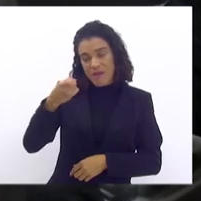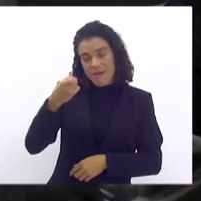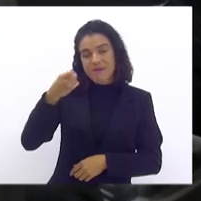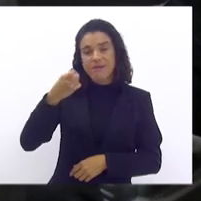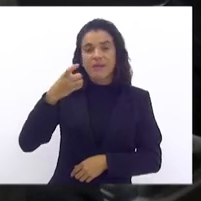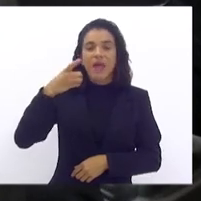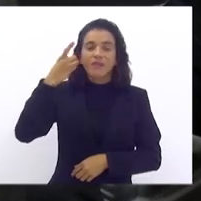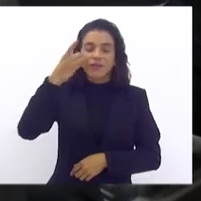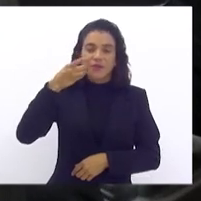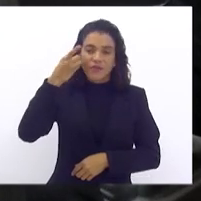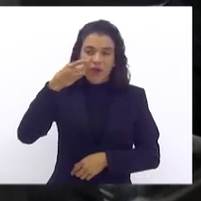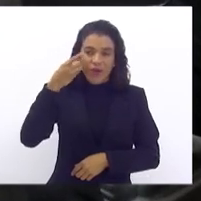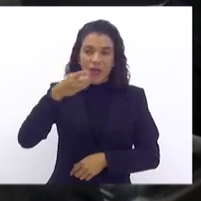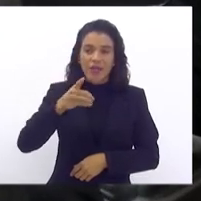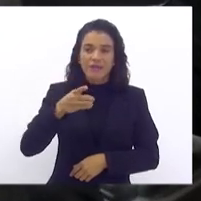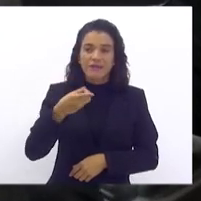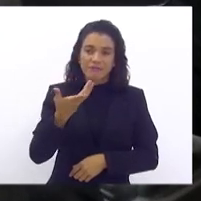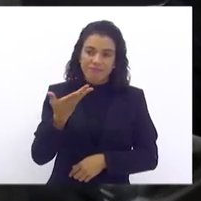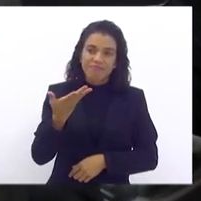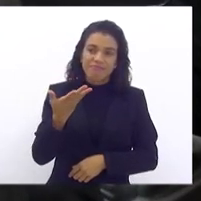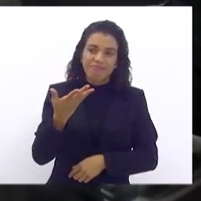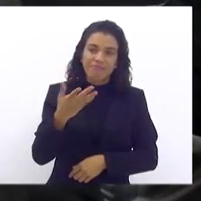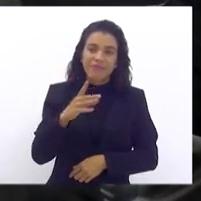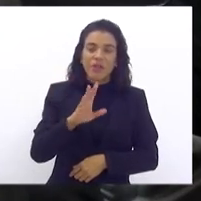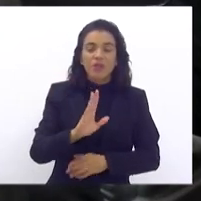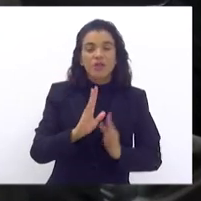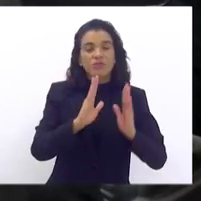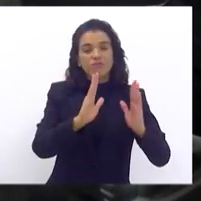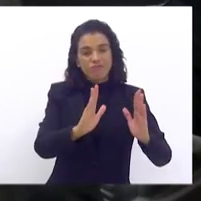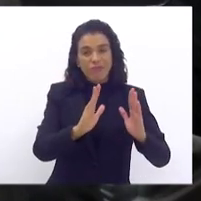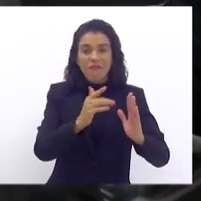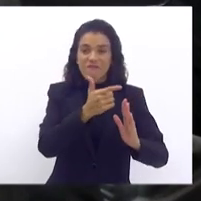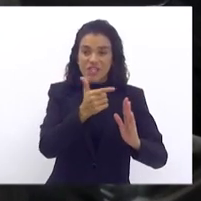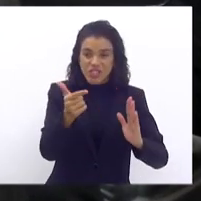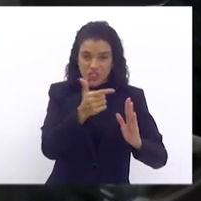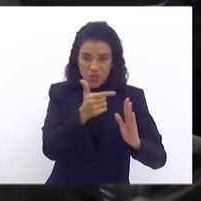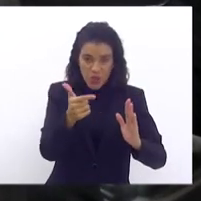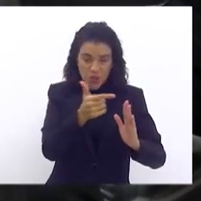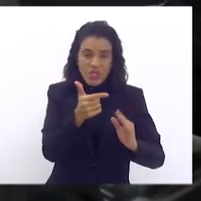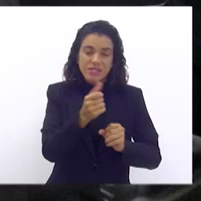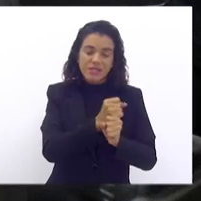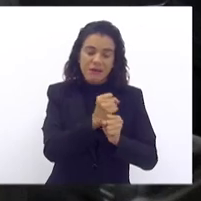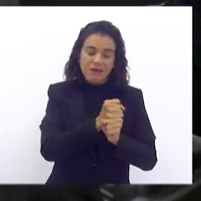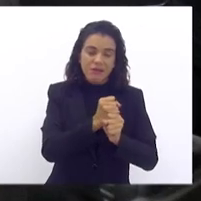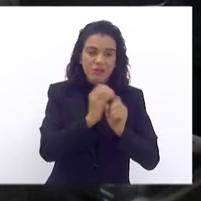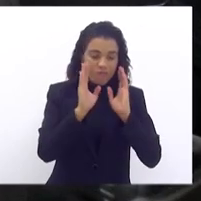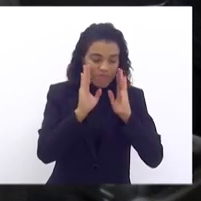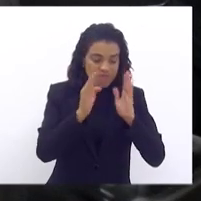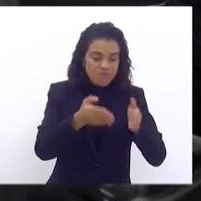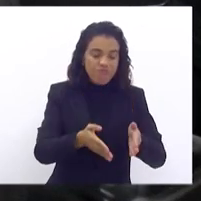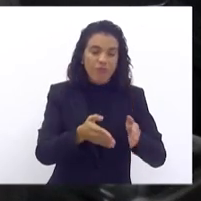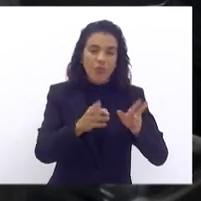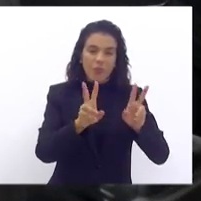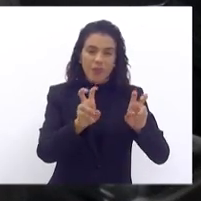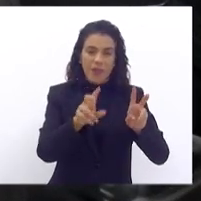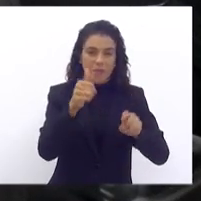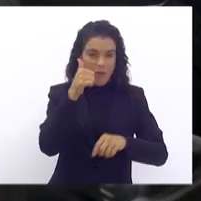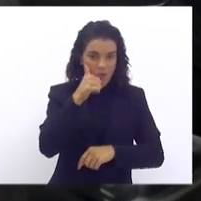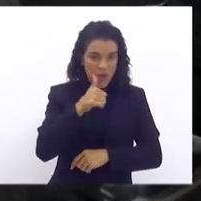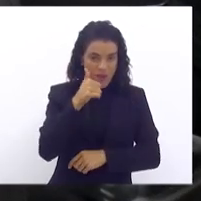durante 27 anos no primeiro grau, dos quais 22 me dedico ao tema violência contra a mulher. E